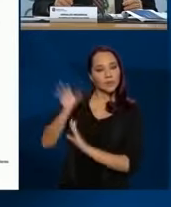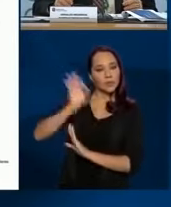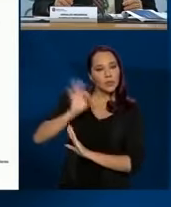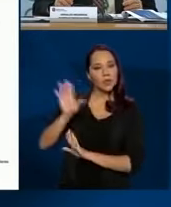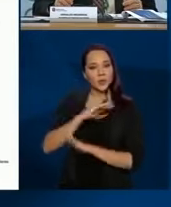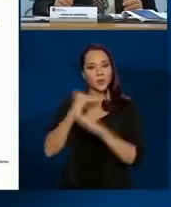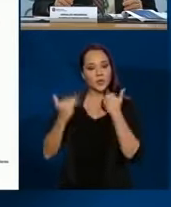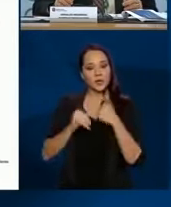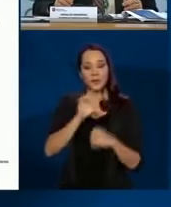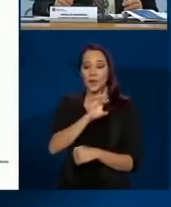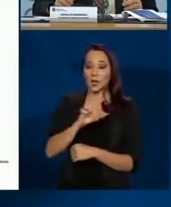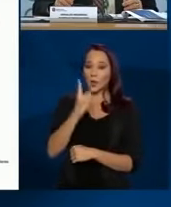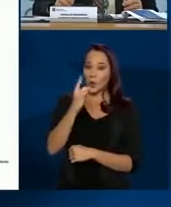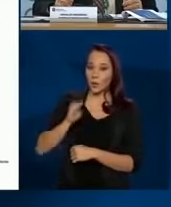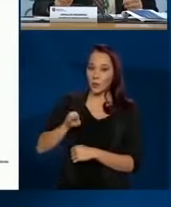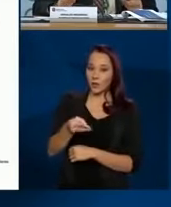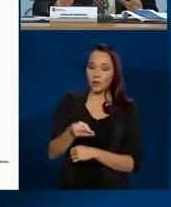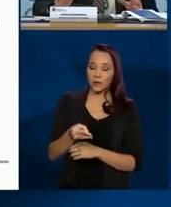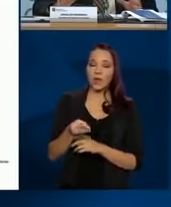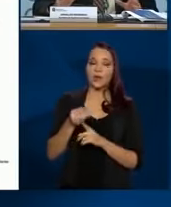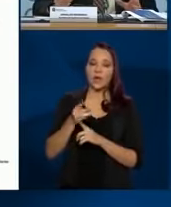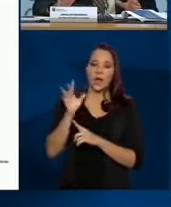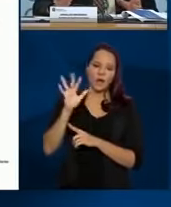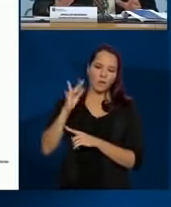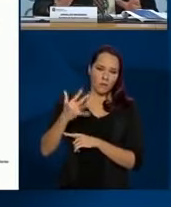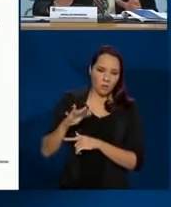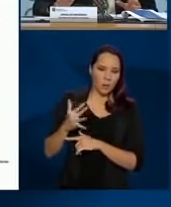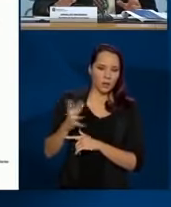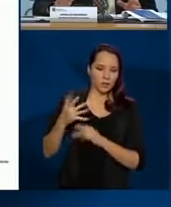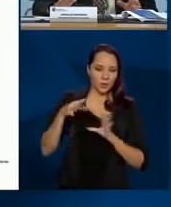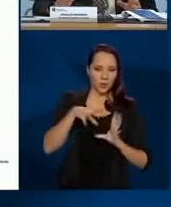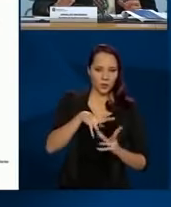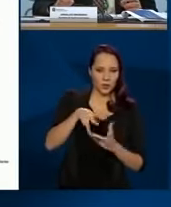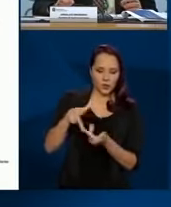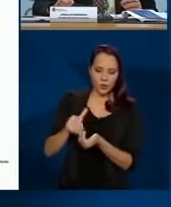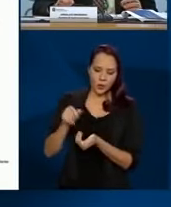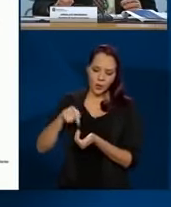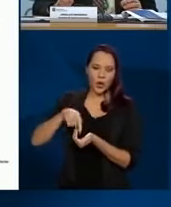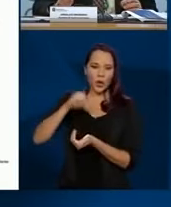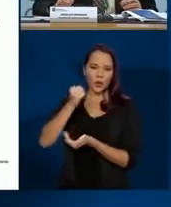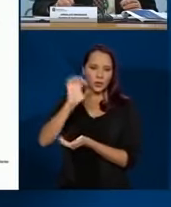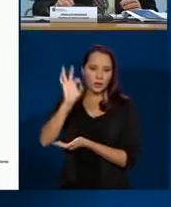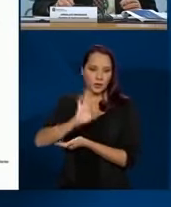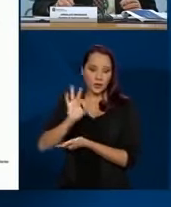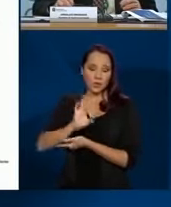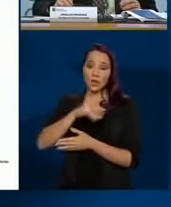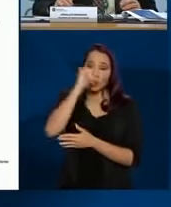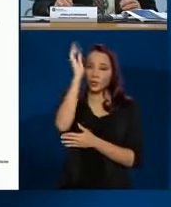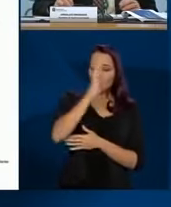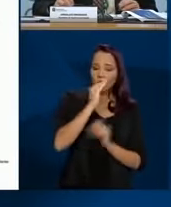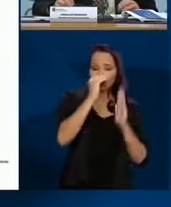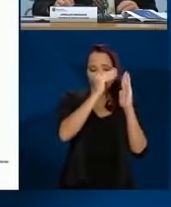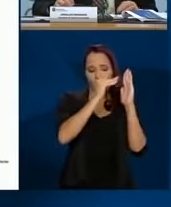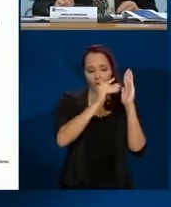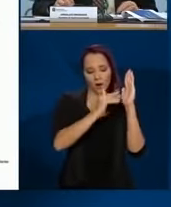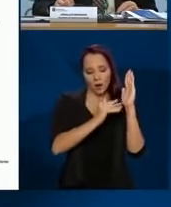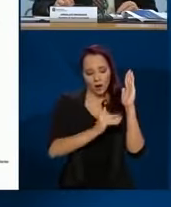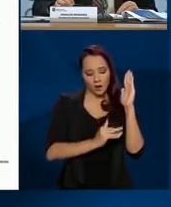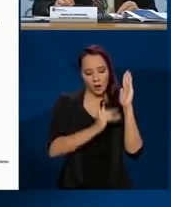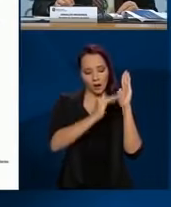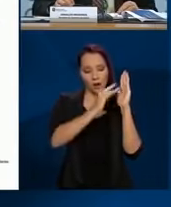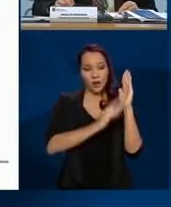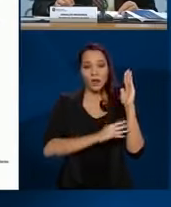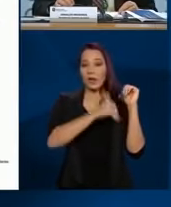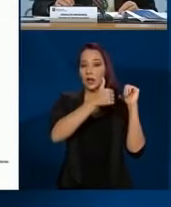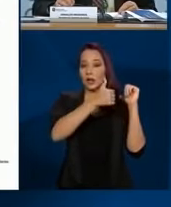mortalidade por 1 milhão, a média mundial é de 87 e o Brasil fica em